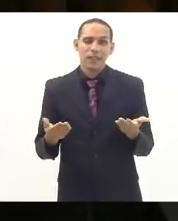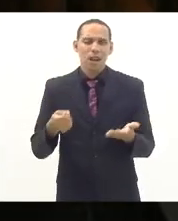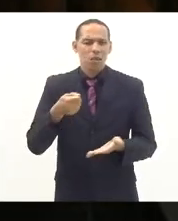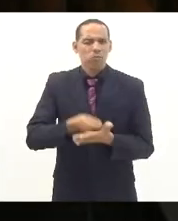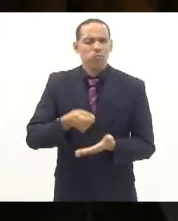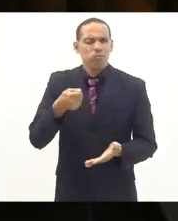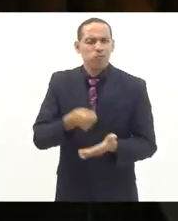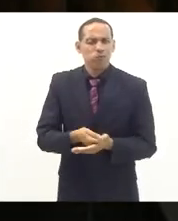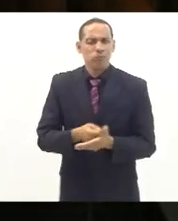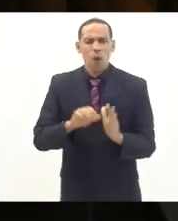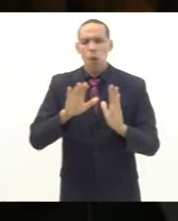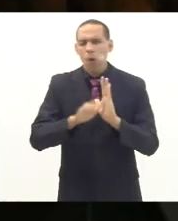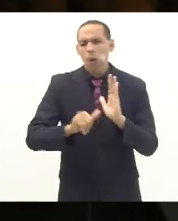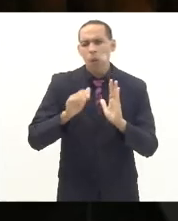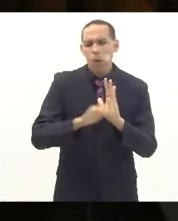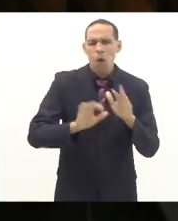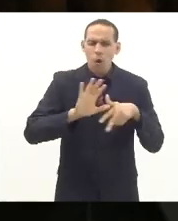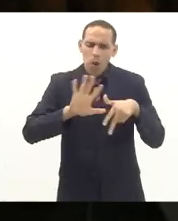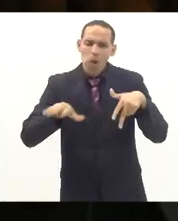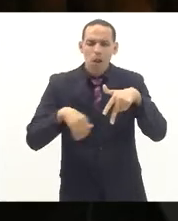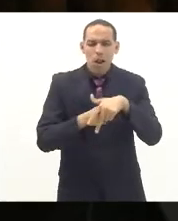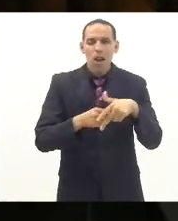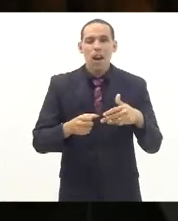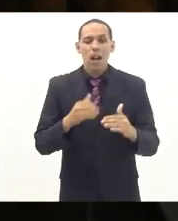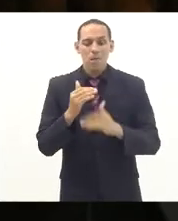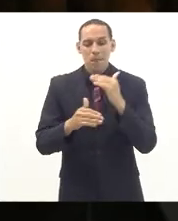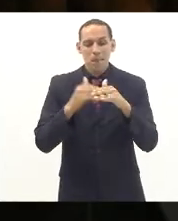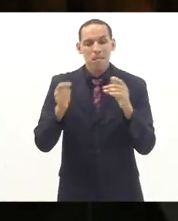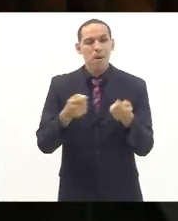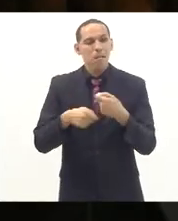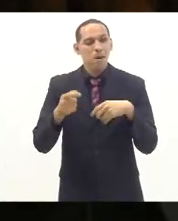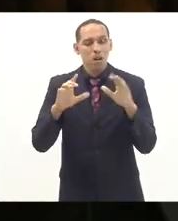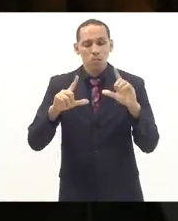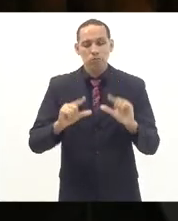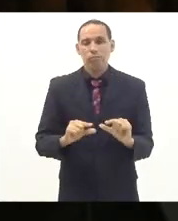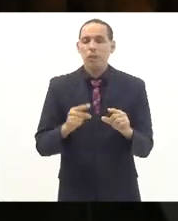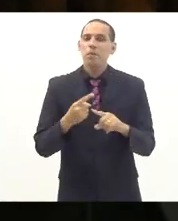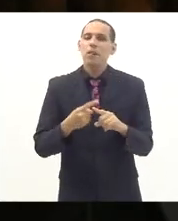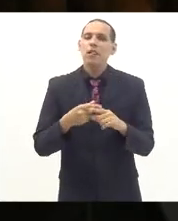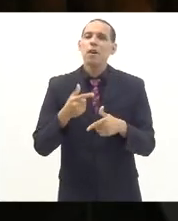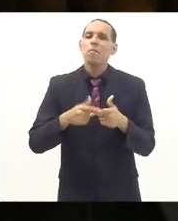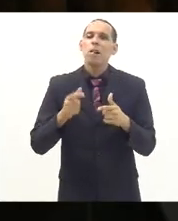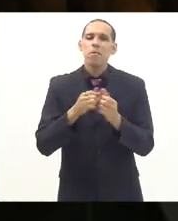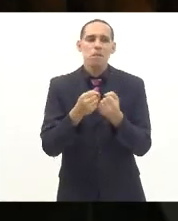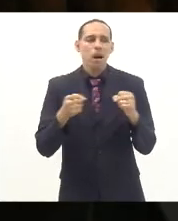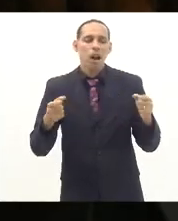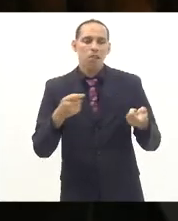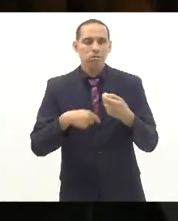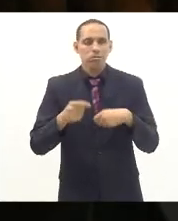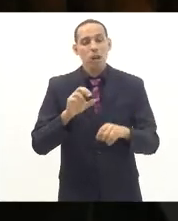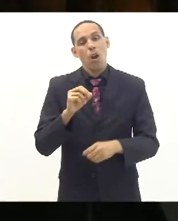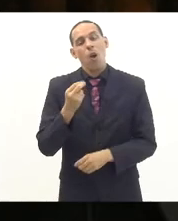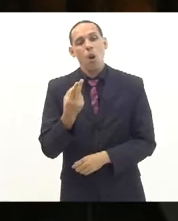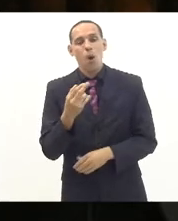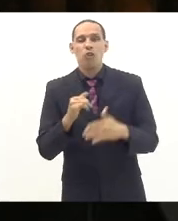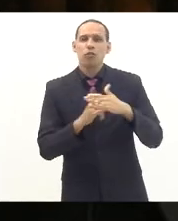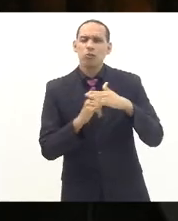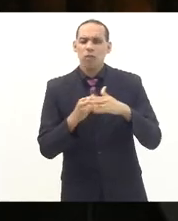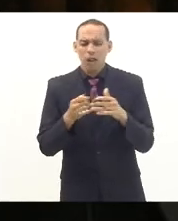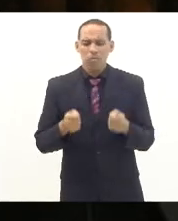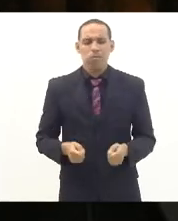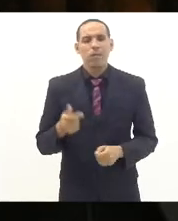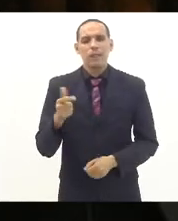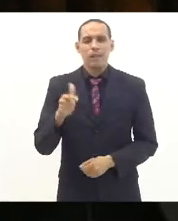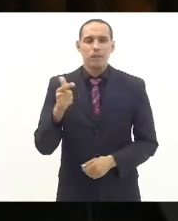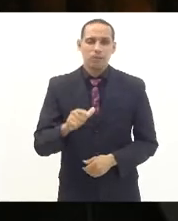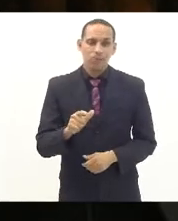autoritarismo corrupção baixo desempenho econômico e decorrência de problemas macroeconômicos ou da ausência de instituições sólidas